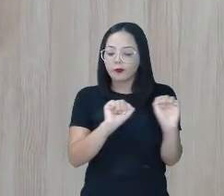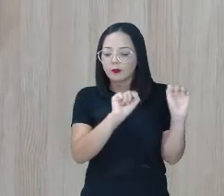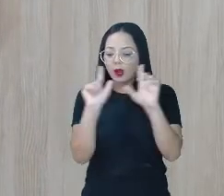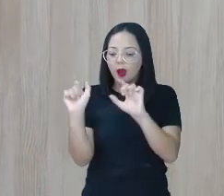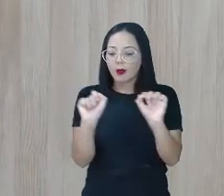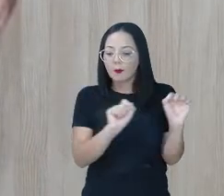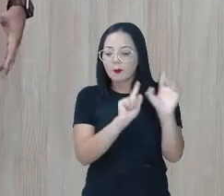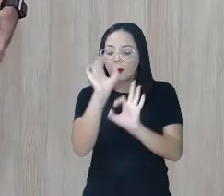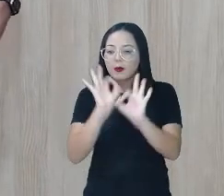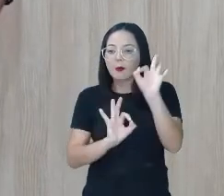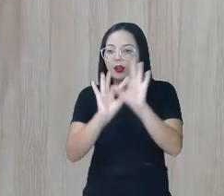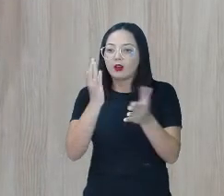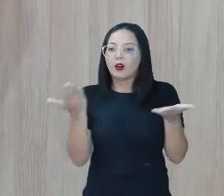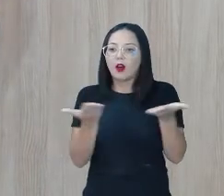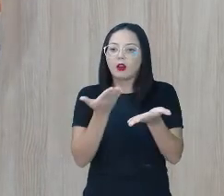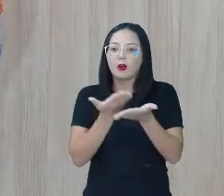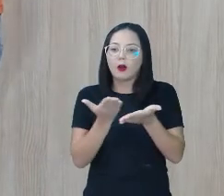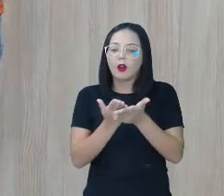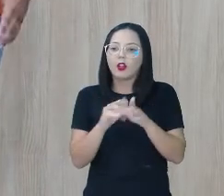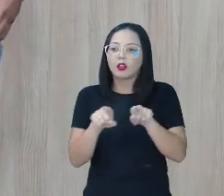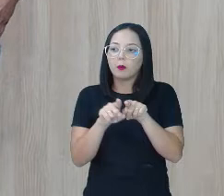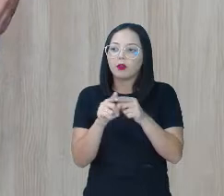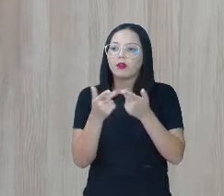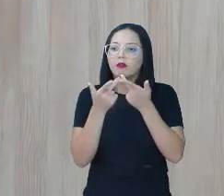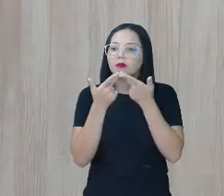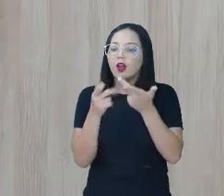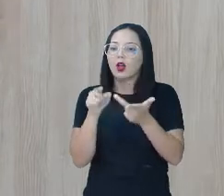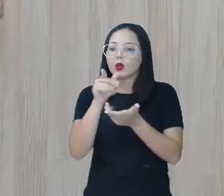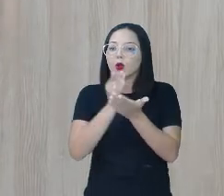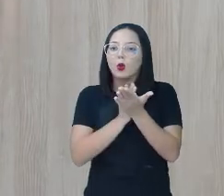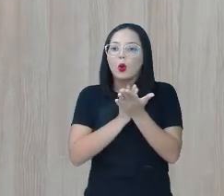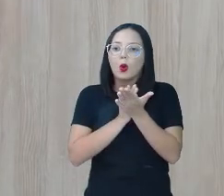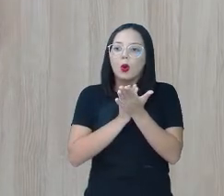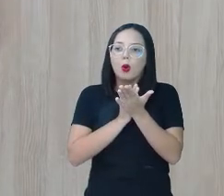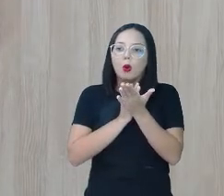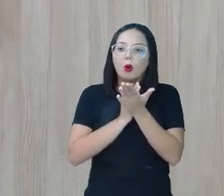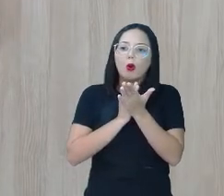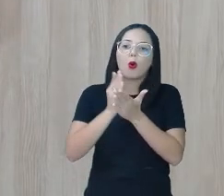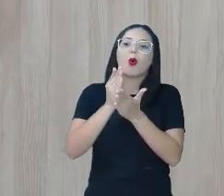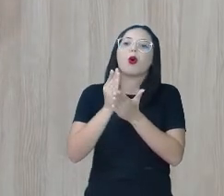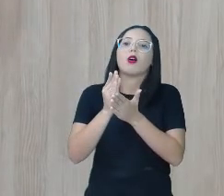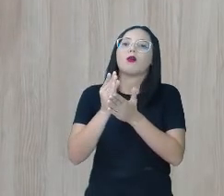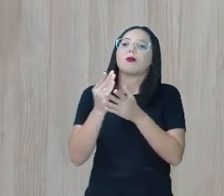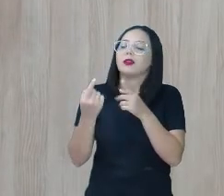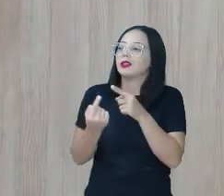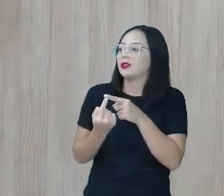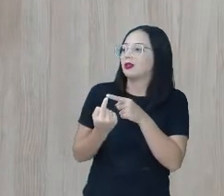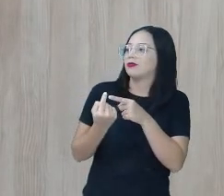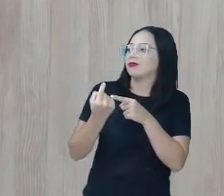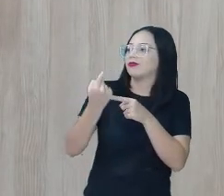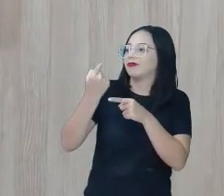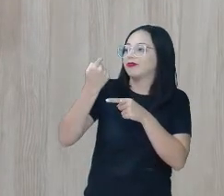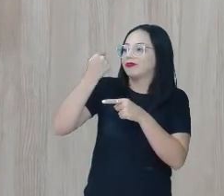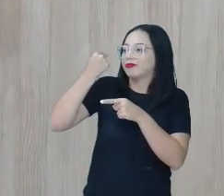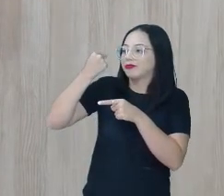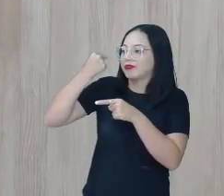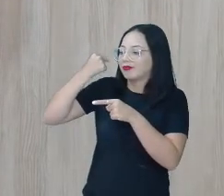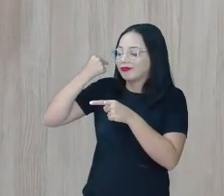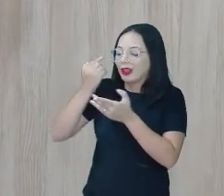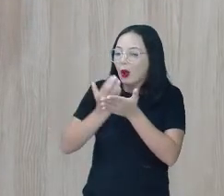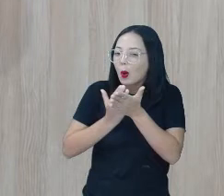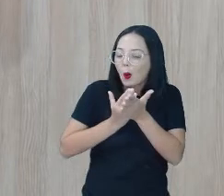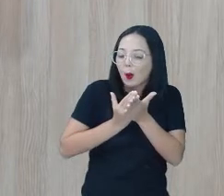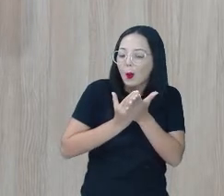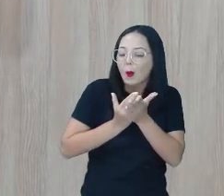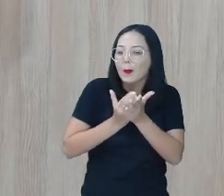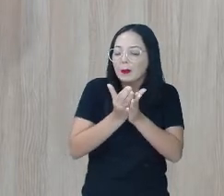se preparando para a aula de hoje, e ela disse: Pedro, você começou aí do princípio mesmo, do princípiozinho